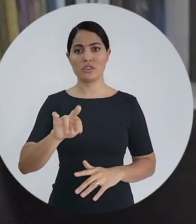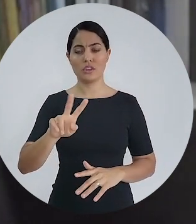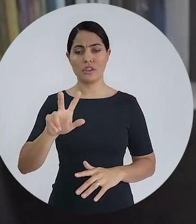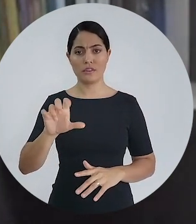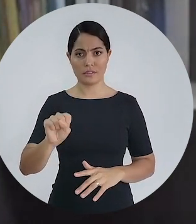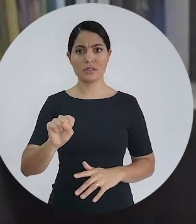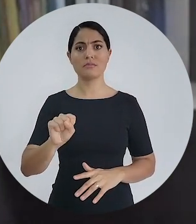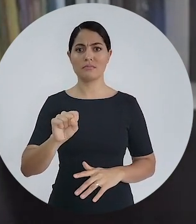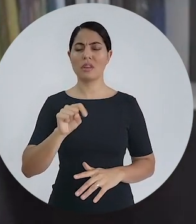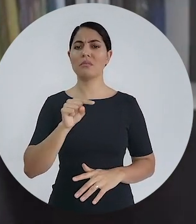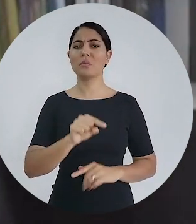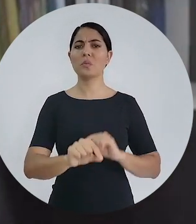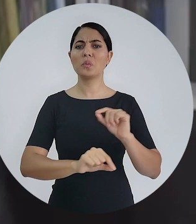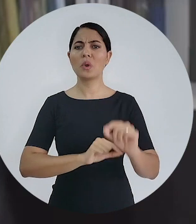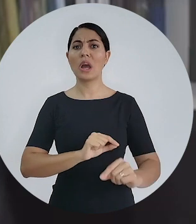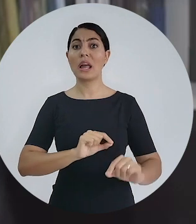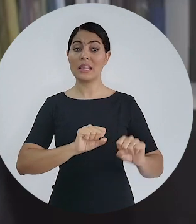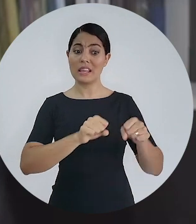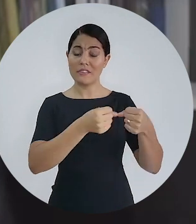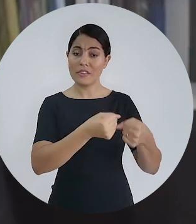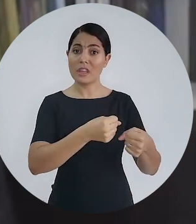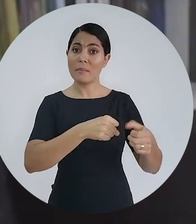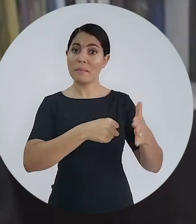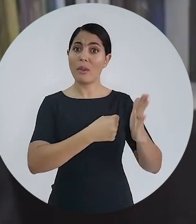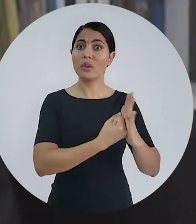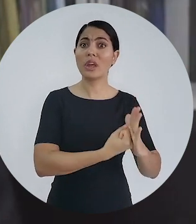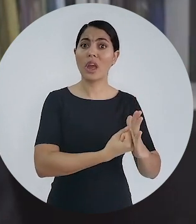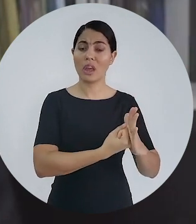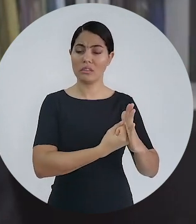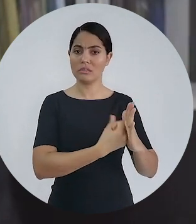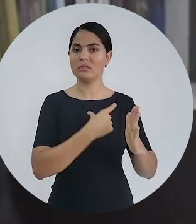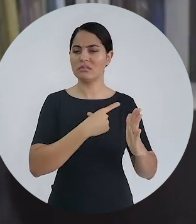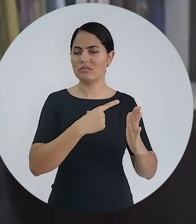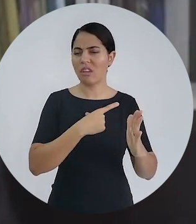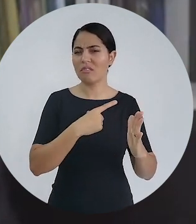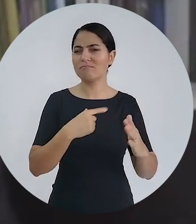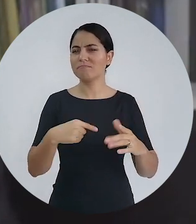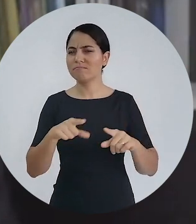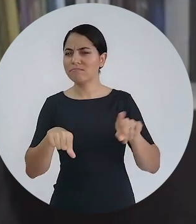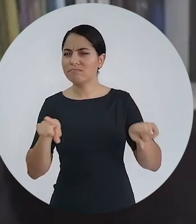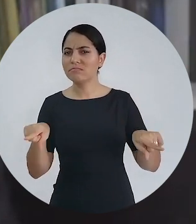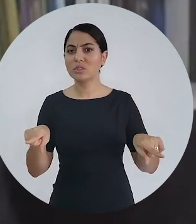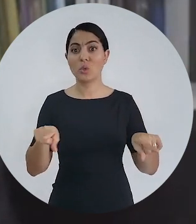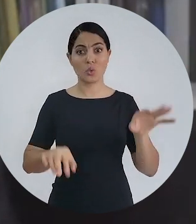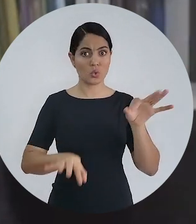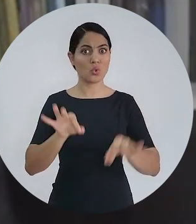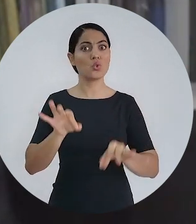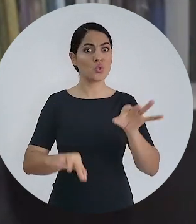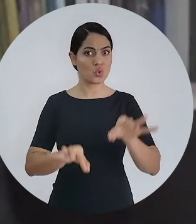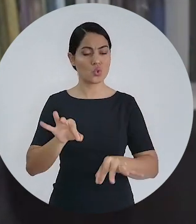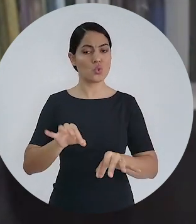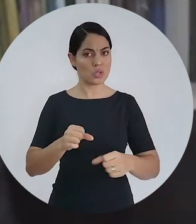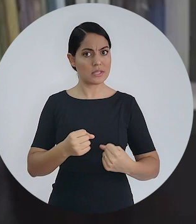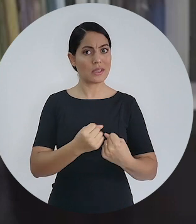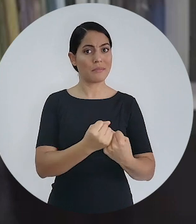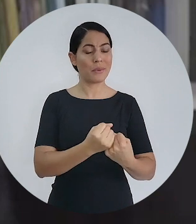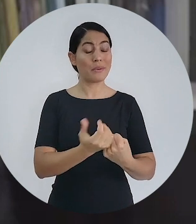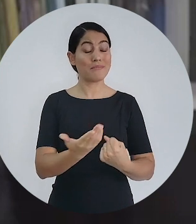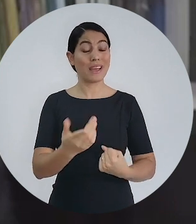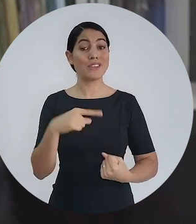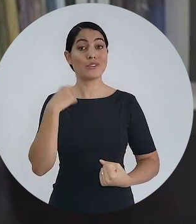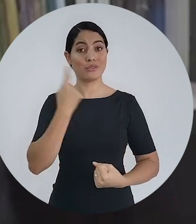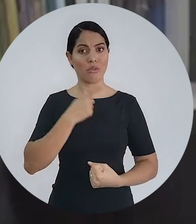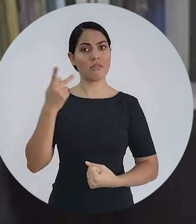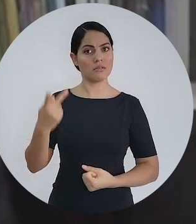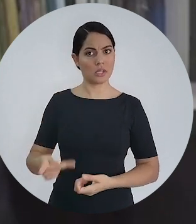alguns representantes do Ministério Público do Brasil e apoiado por alguns juízes. É hora e tempo de que